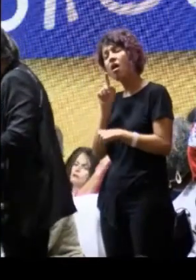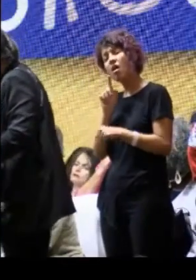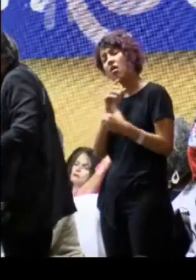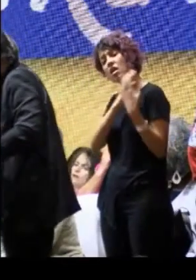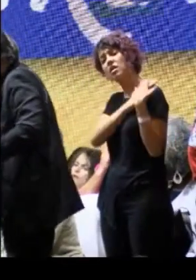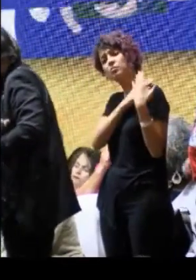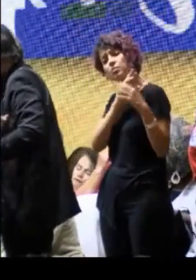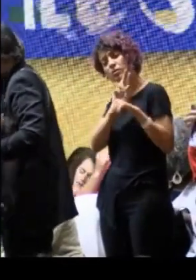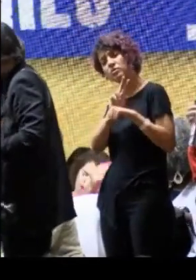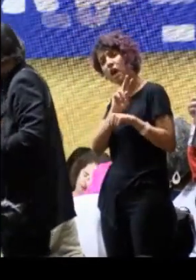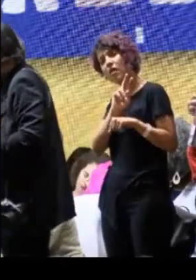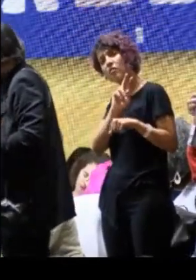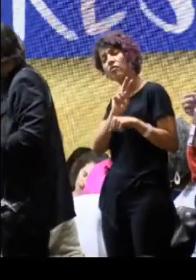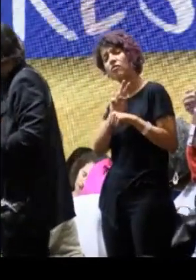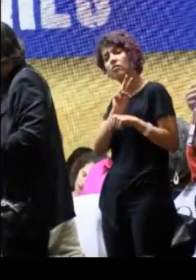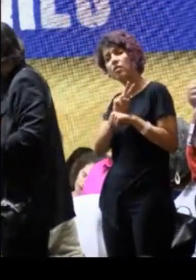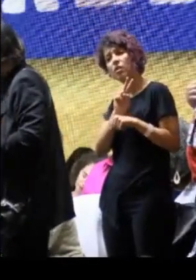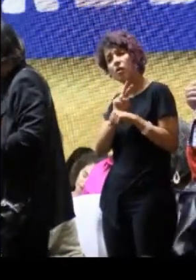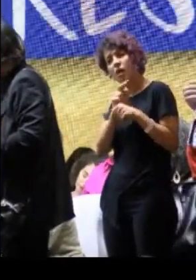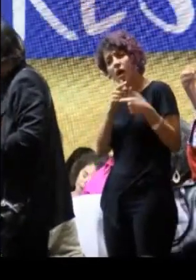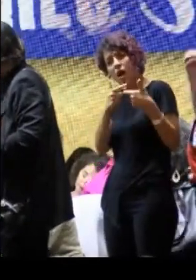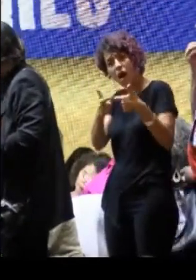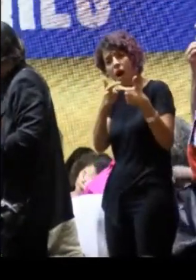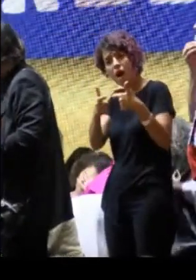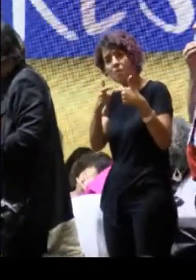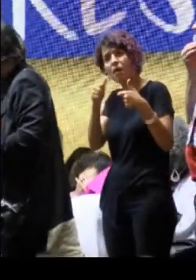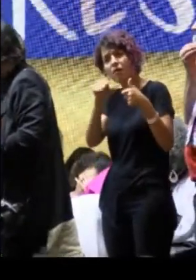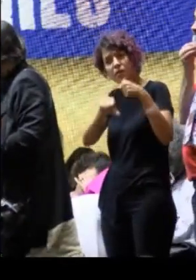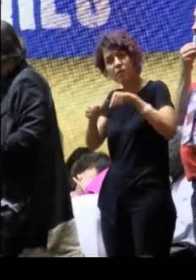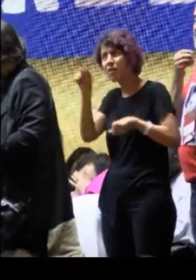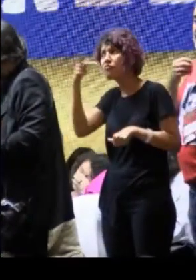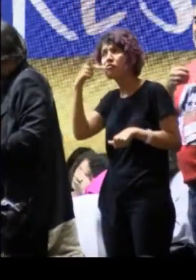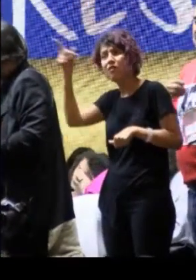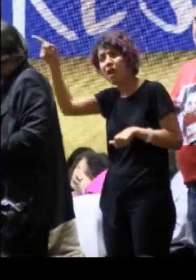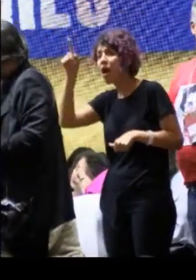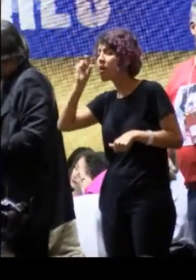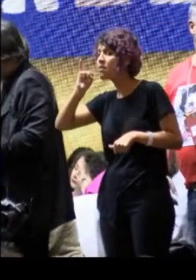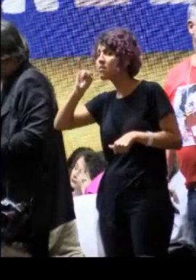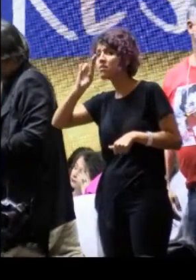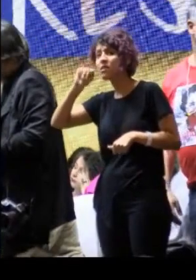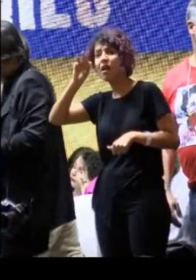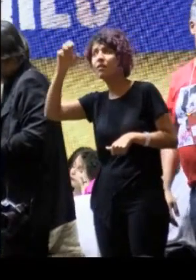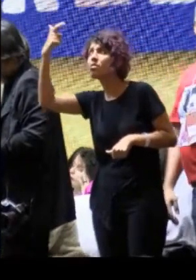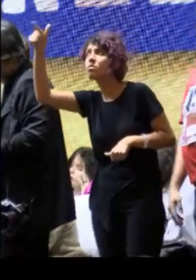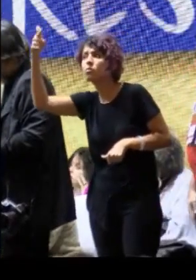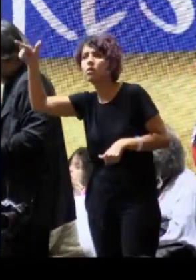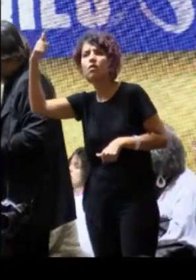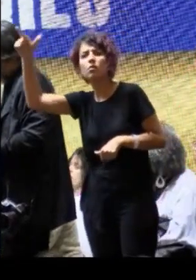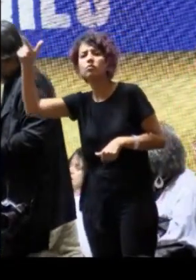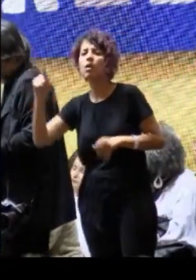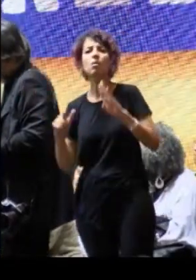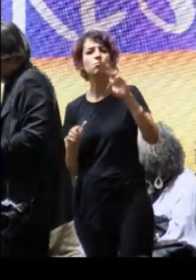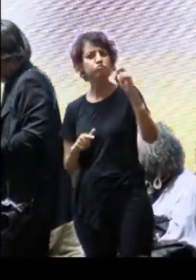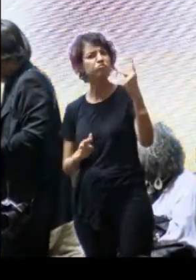de armas químicas, e ele disse, não tem armas químicas no Iraque. E ele temou que